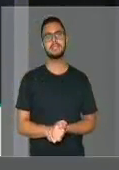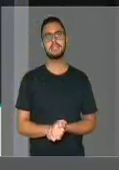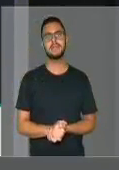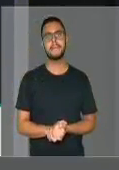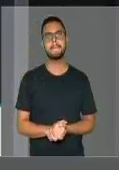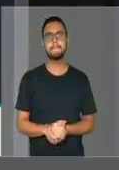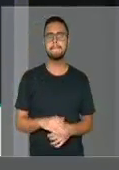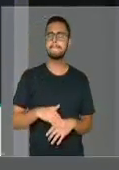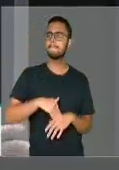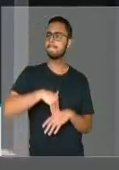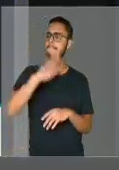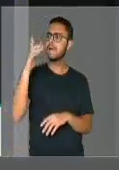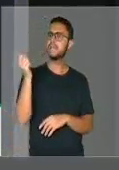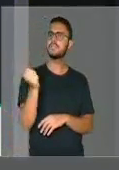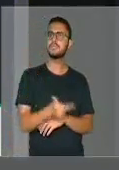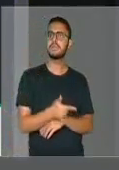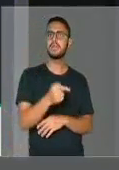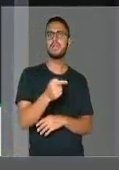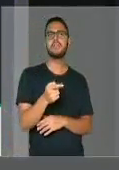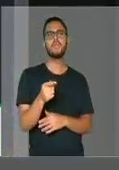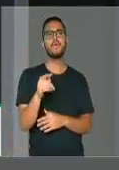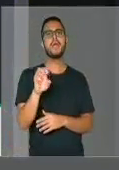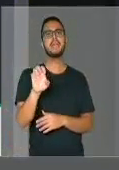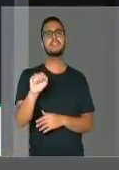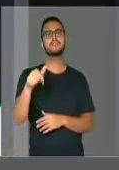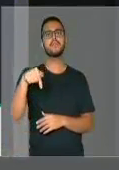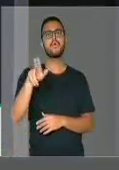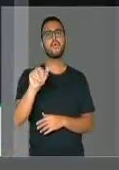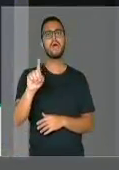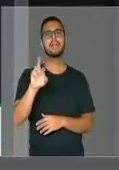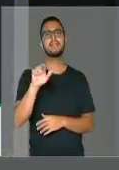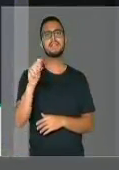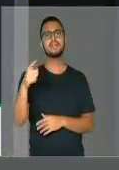mais que no tempo do famigerado Esquadrão da Morte.